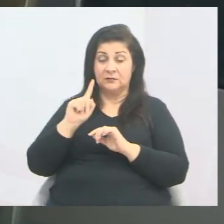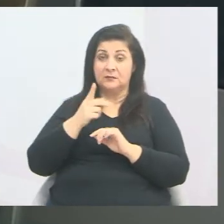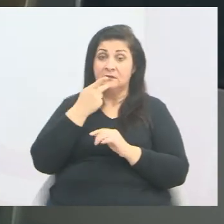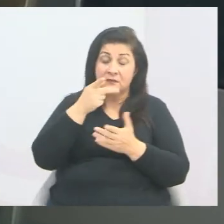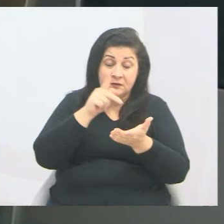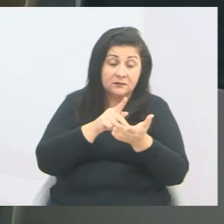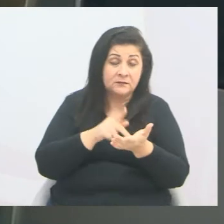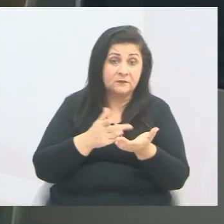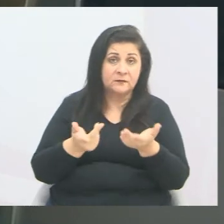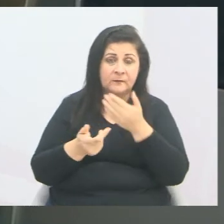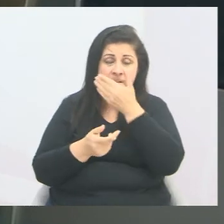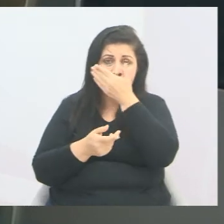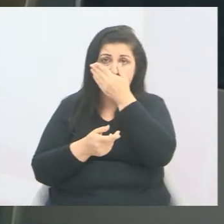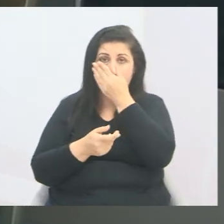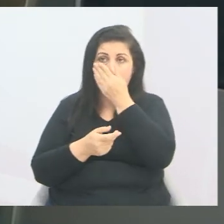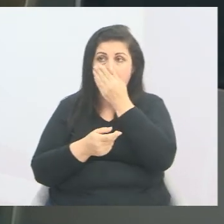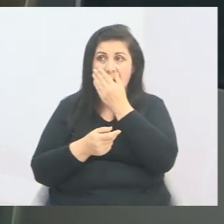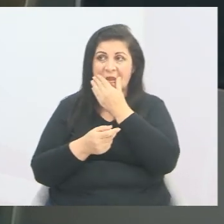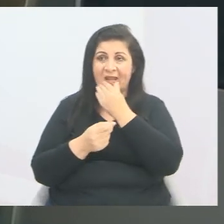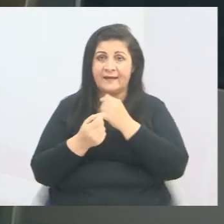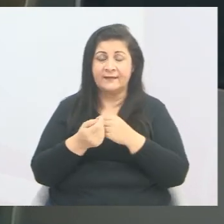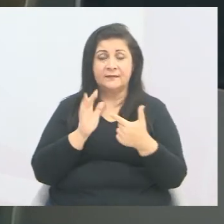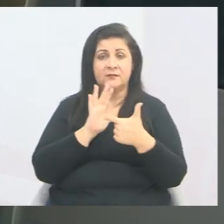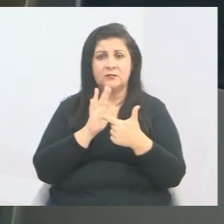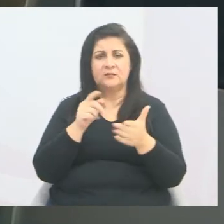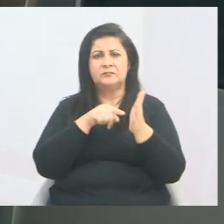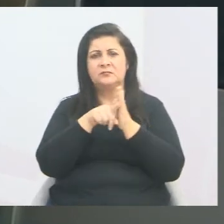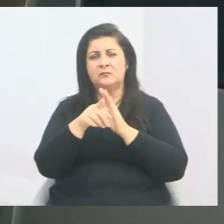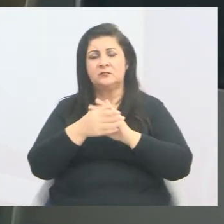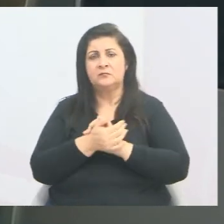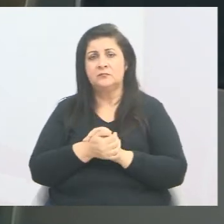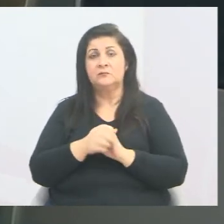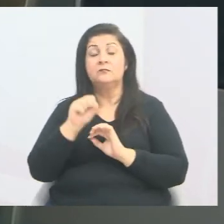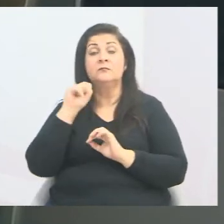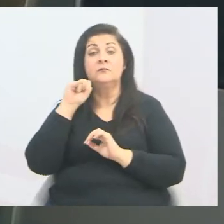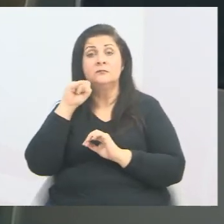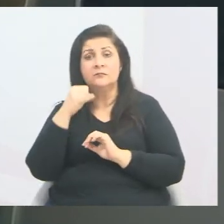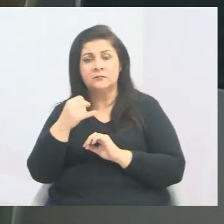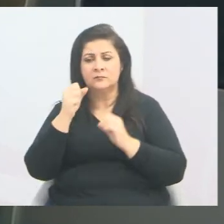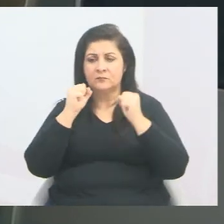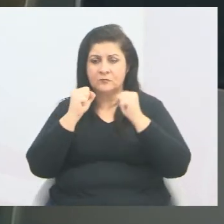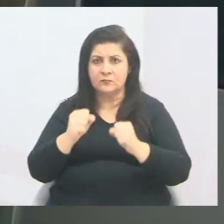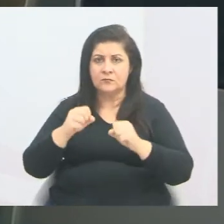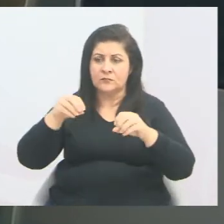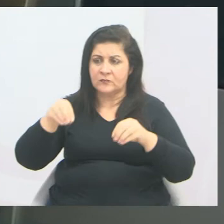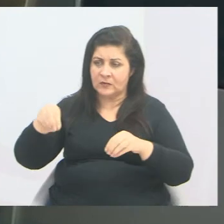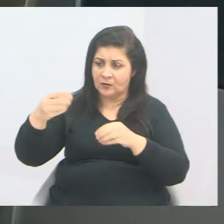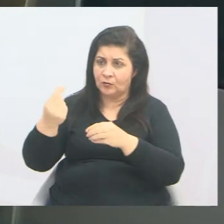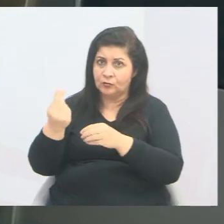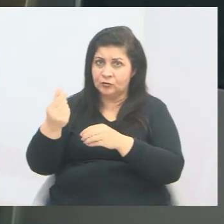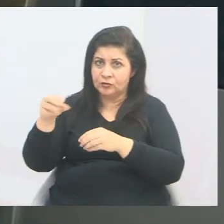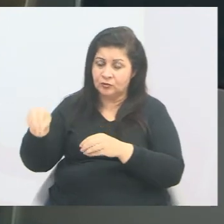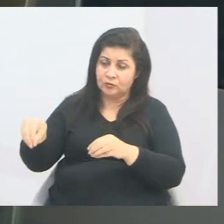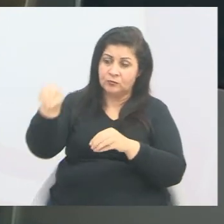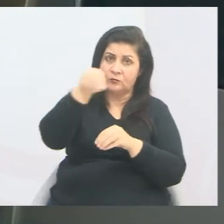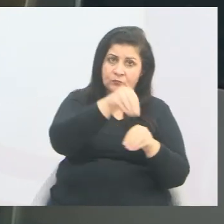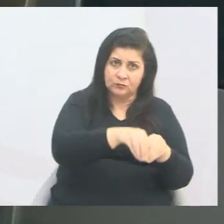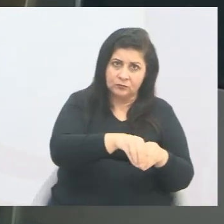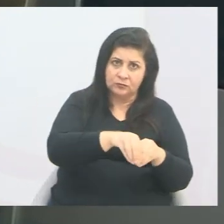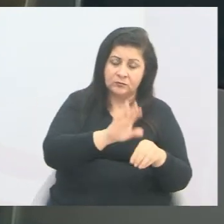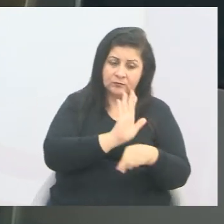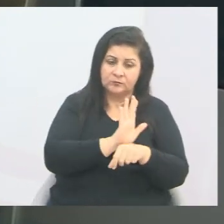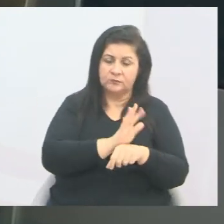realista. Então, diante desse quadro, é que eu faço a pergunta, se há essa flexibilidade para poder cada vez